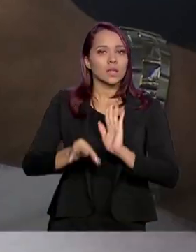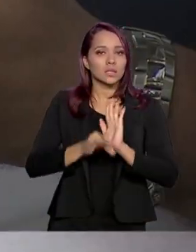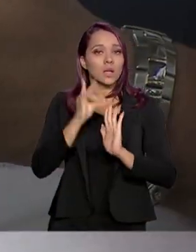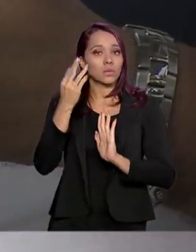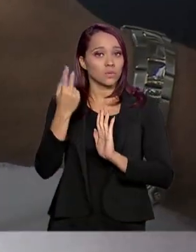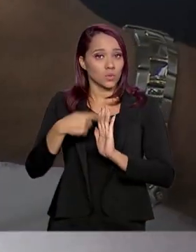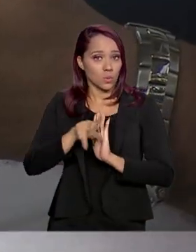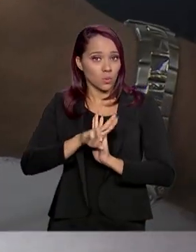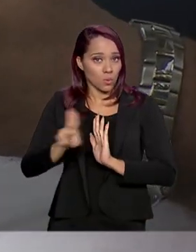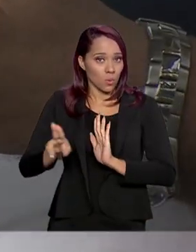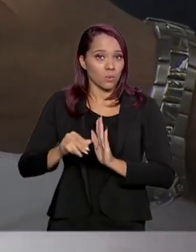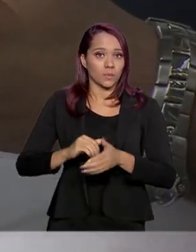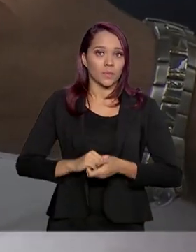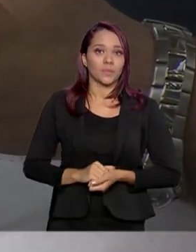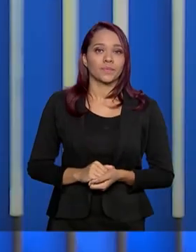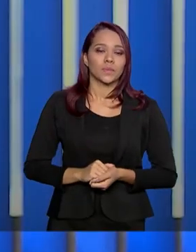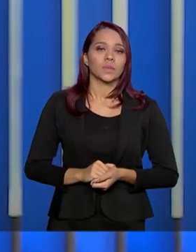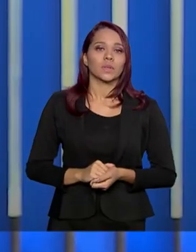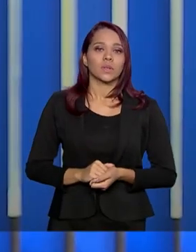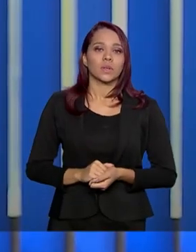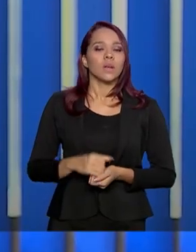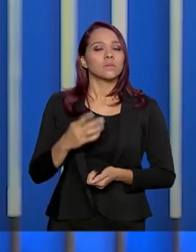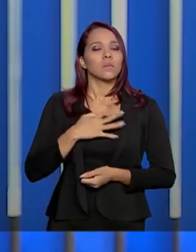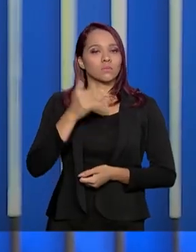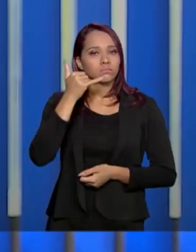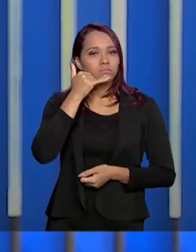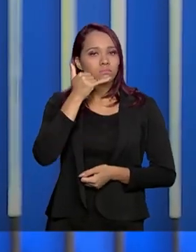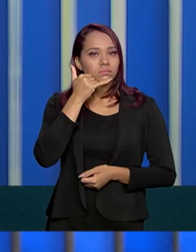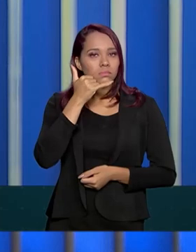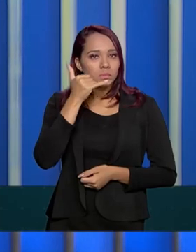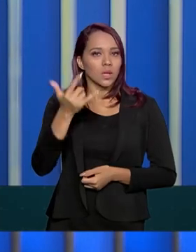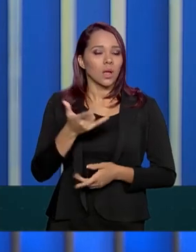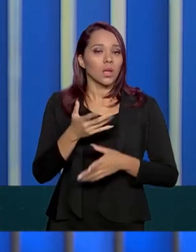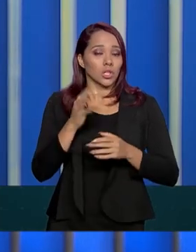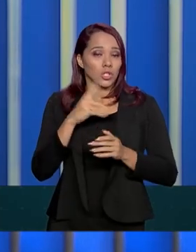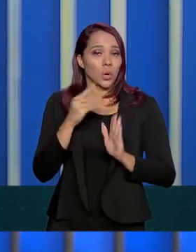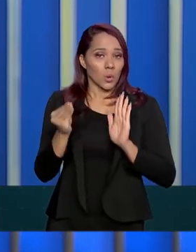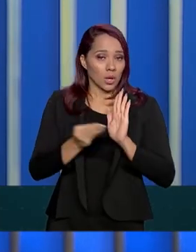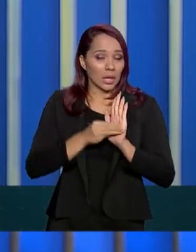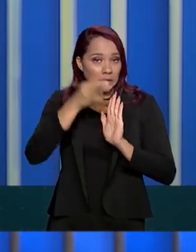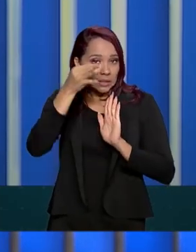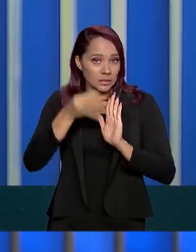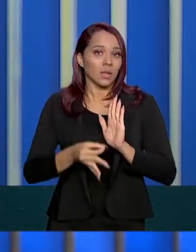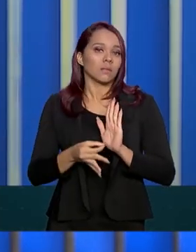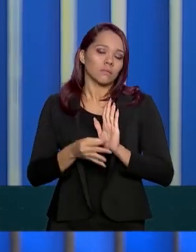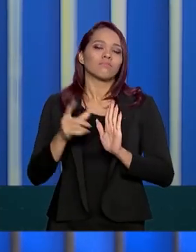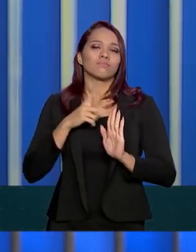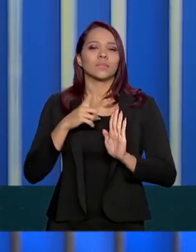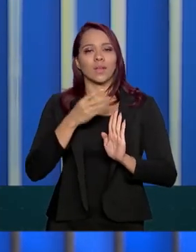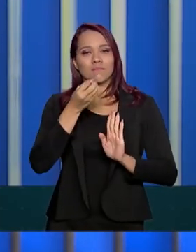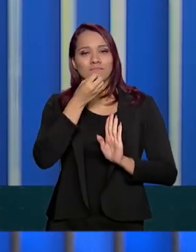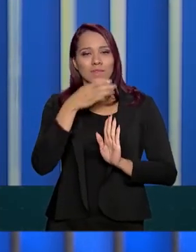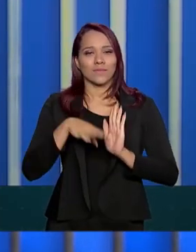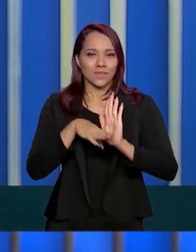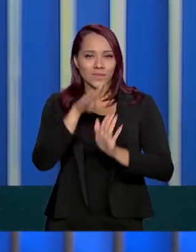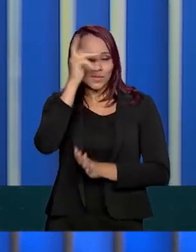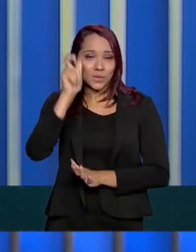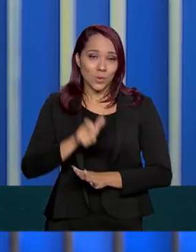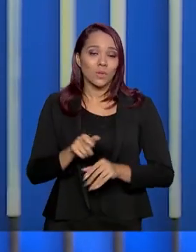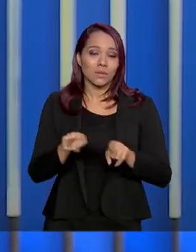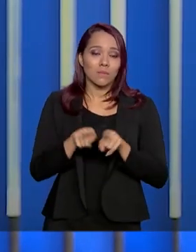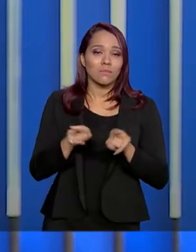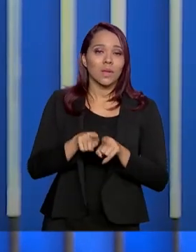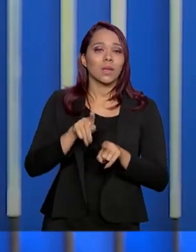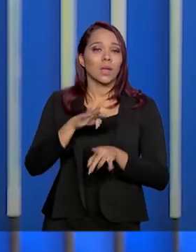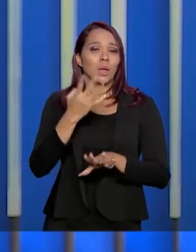cadastrados em seu CPF. O telefone e celular pré-pago habilitado corretamente traz benefício para consumidor, para a operadora